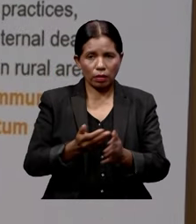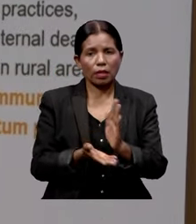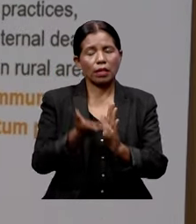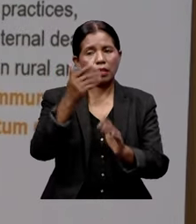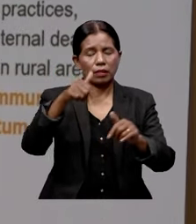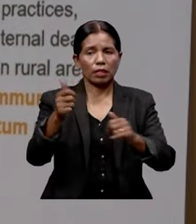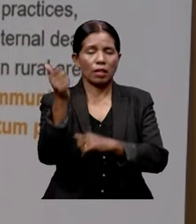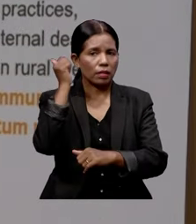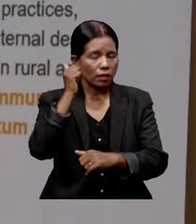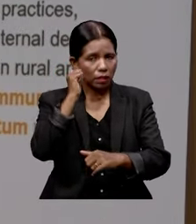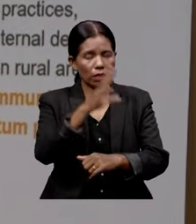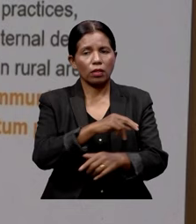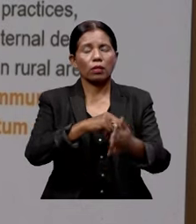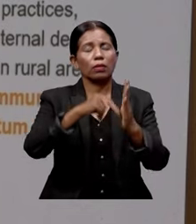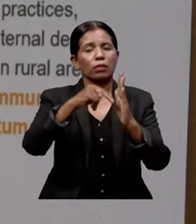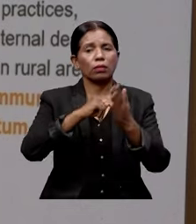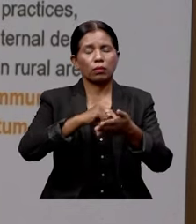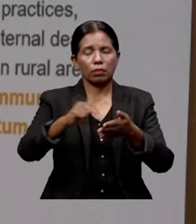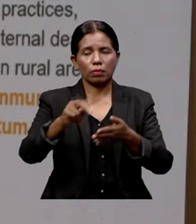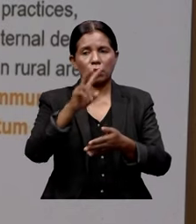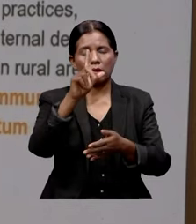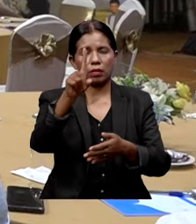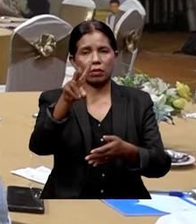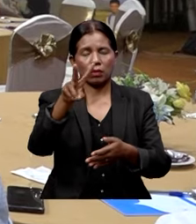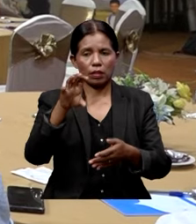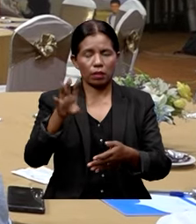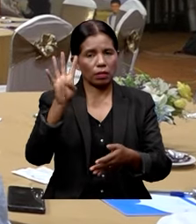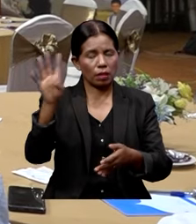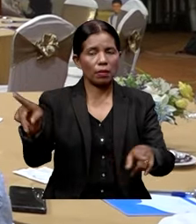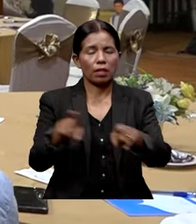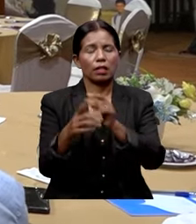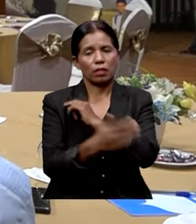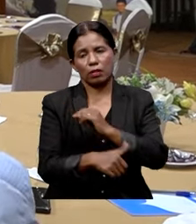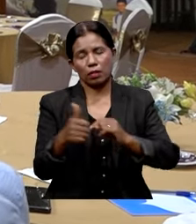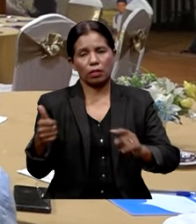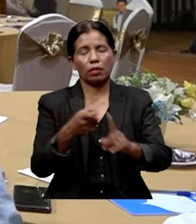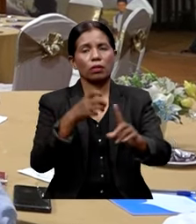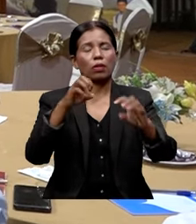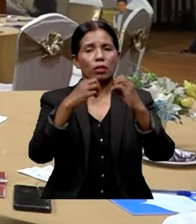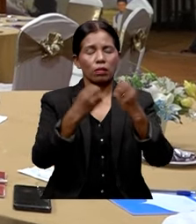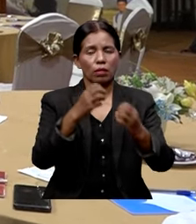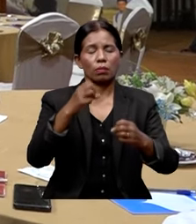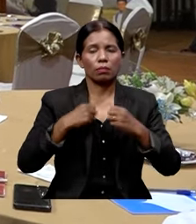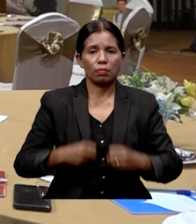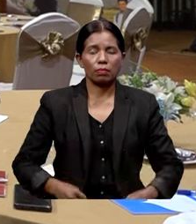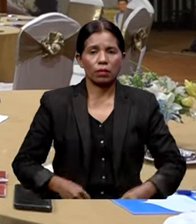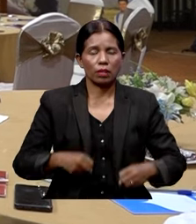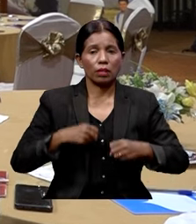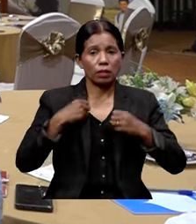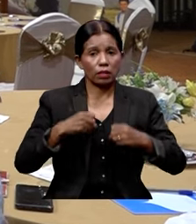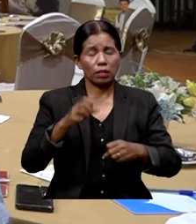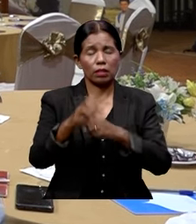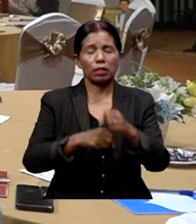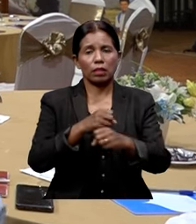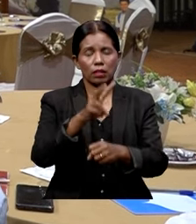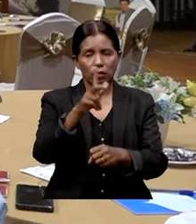sudeste asiático, o número atus ruahat, compara ho nasang siraseluk. Tuir estimasang si Organização Mundial Saúde to tinang riurotol nulu, persija redus